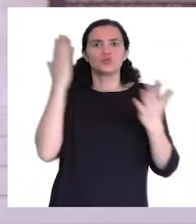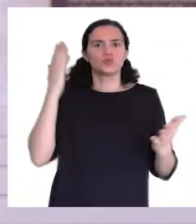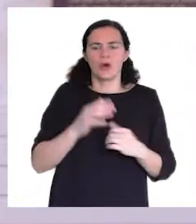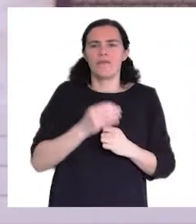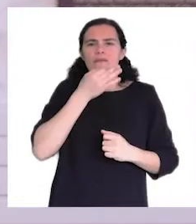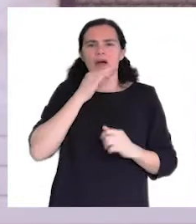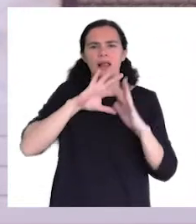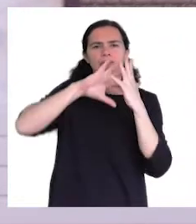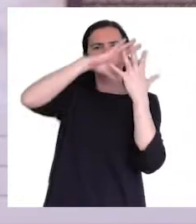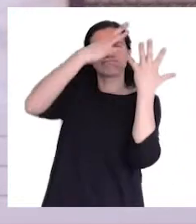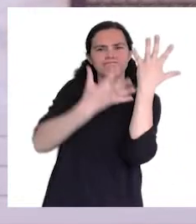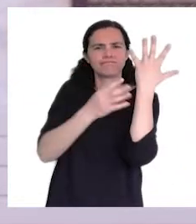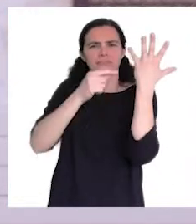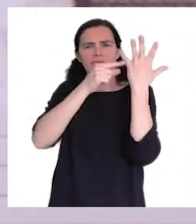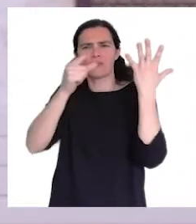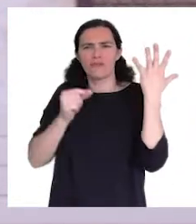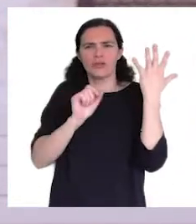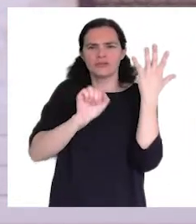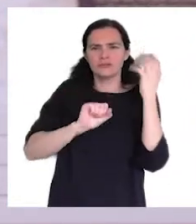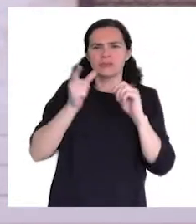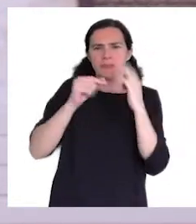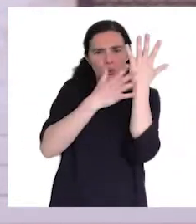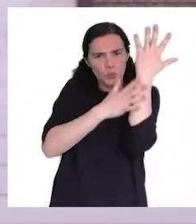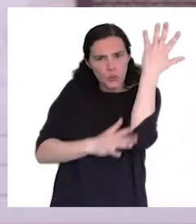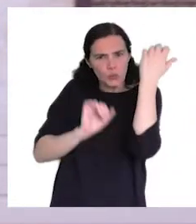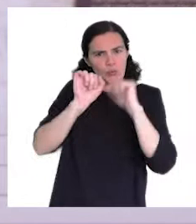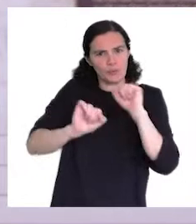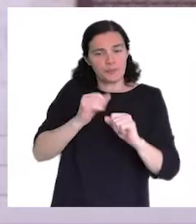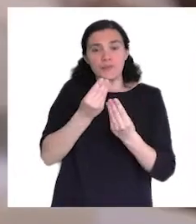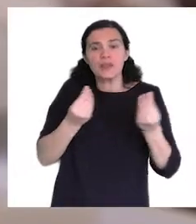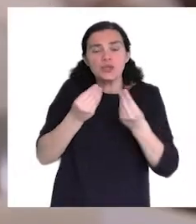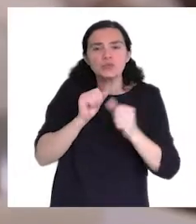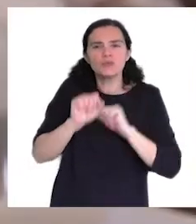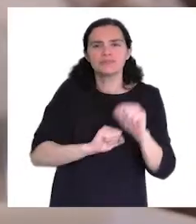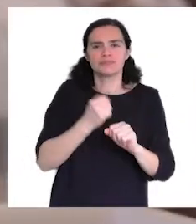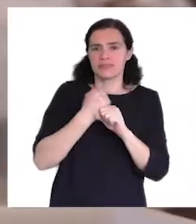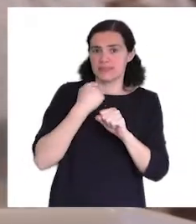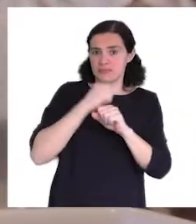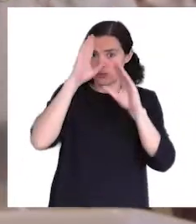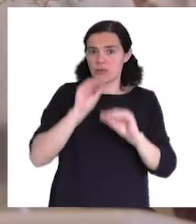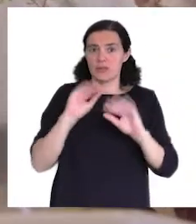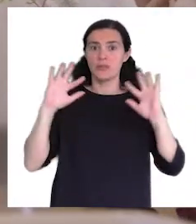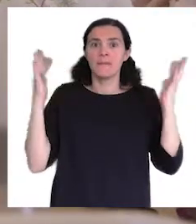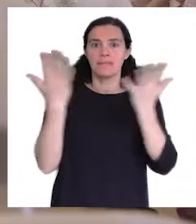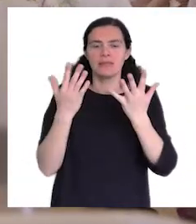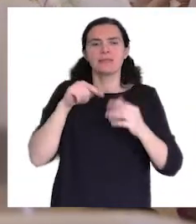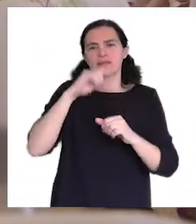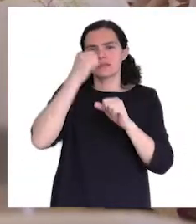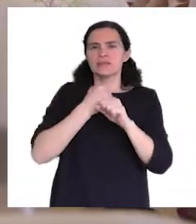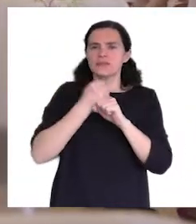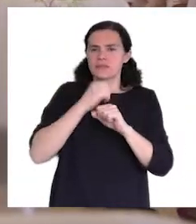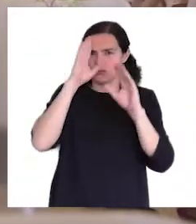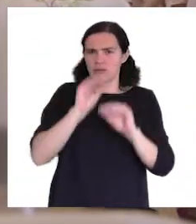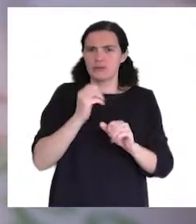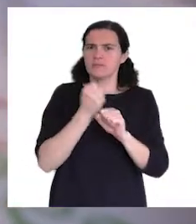só a sua copa e as suas folhas, mas também o seu tronco, a sua textura. O Serviço Educativo de Ambiente é um serviço educativo